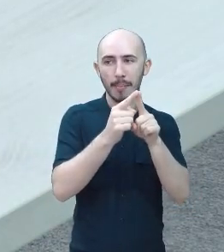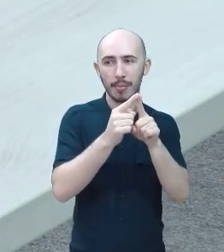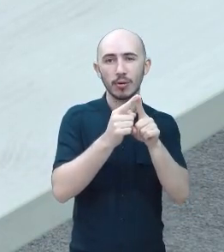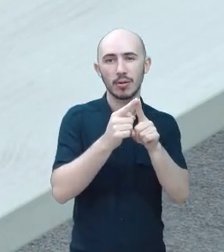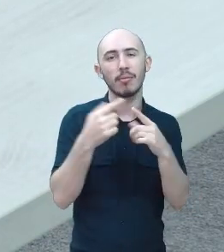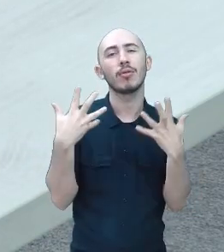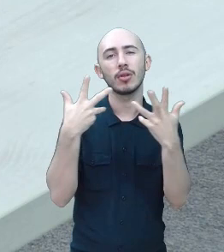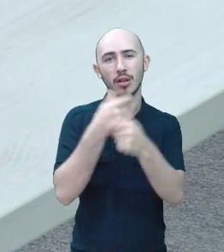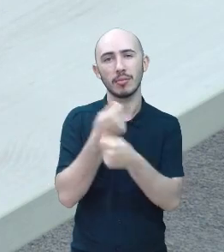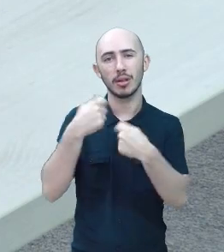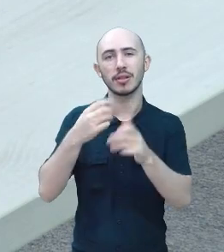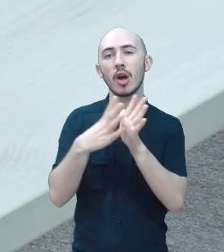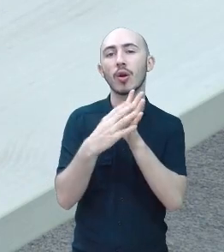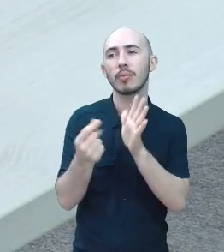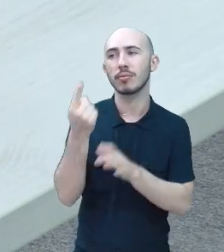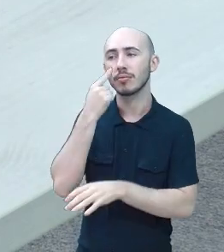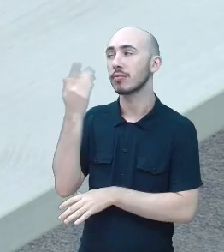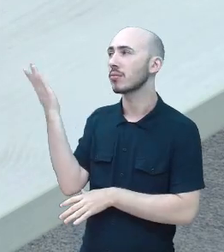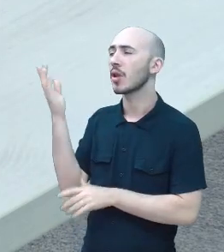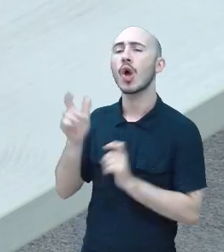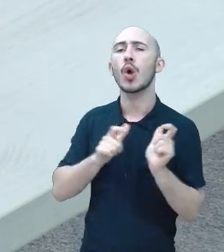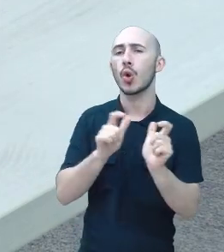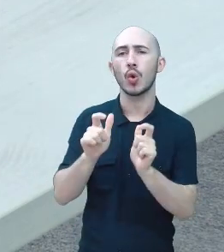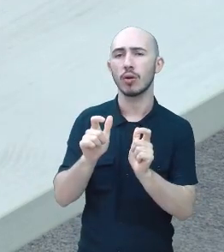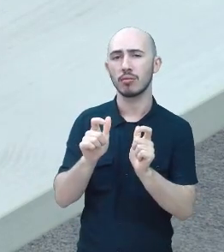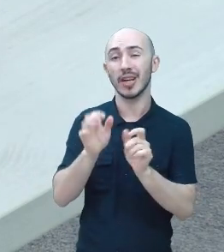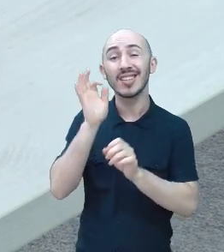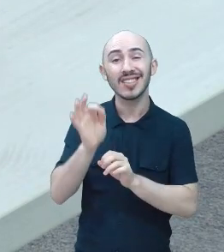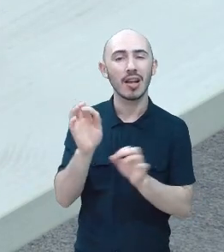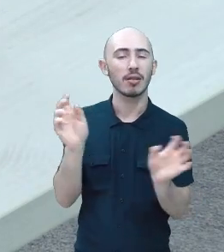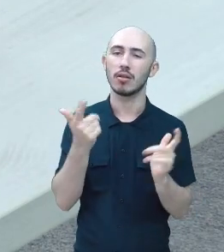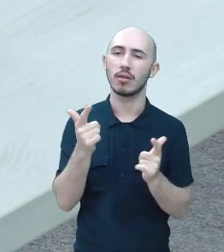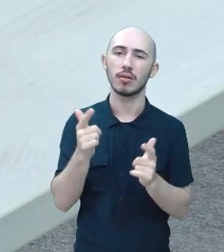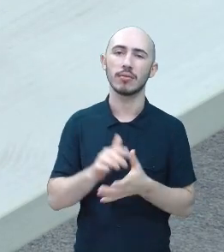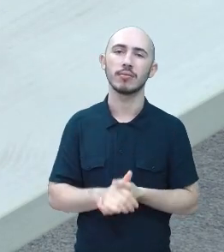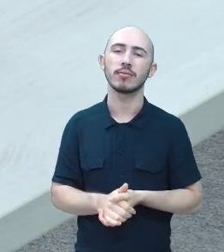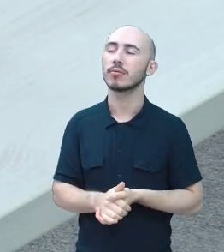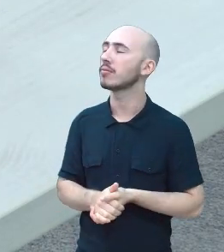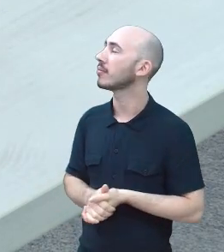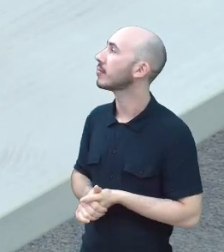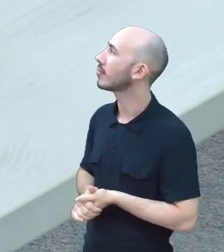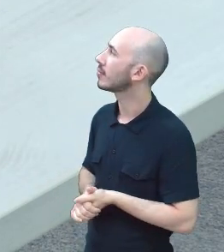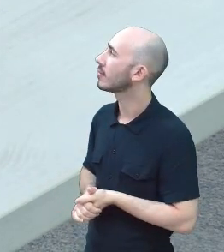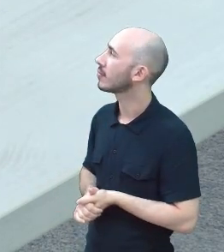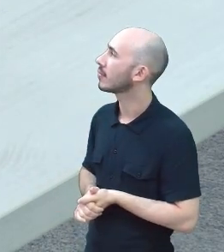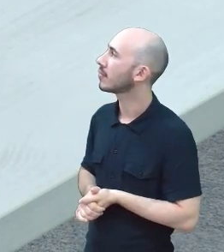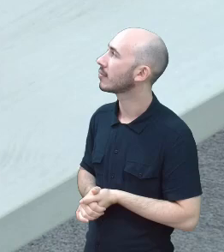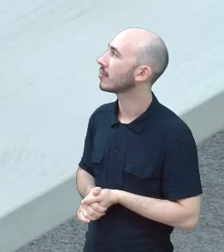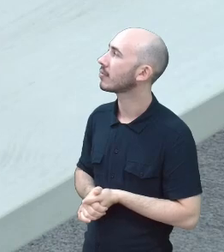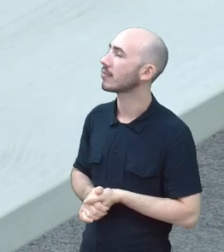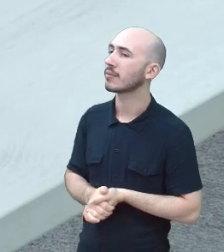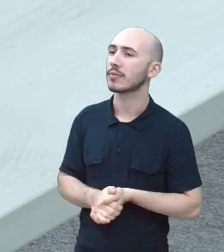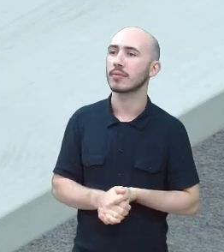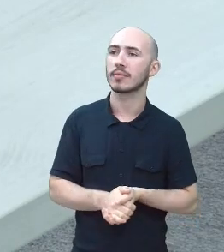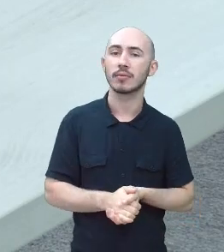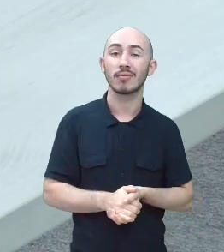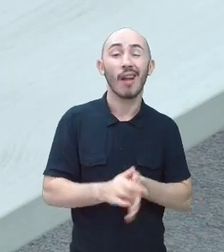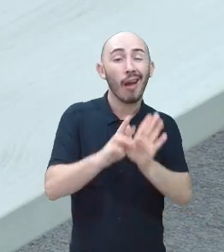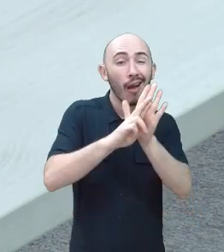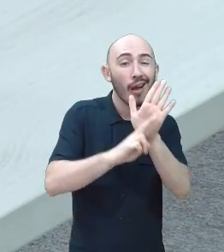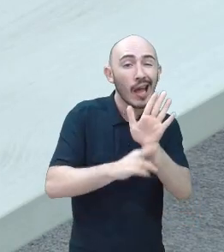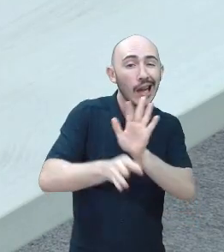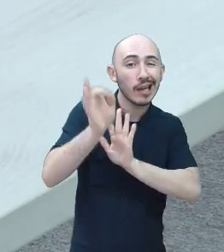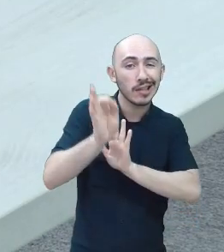bonitinho, tá? Pode ser em qualquer lugar, mas que fique para fora um pouquinho essa pontinha. Não tem uma